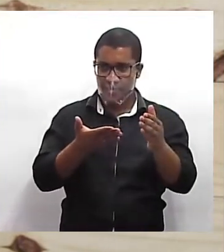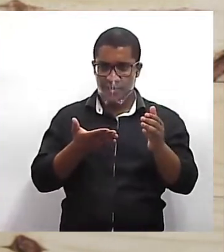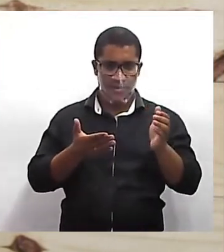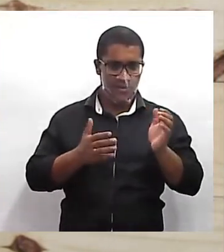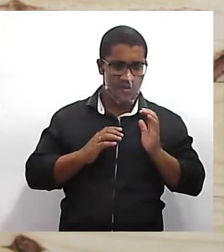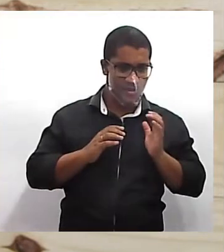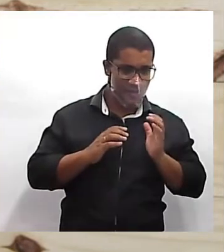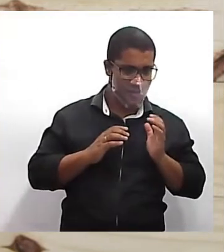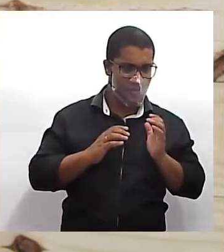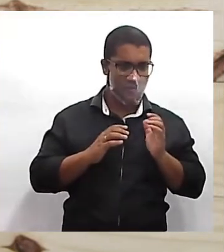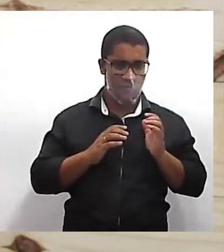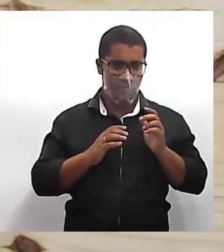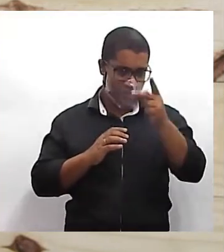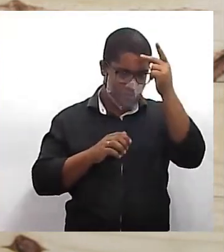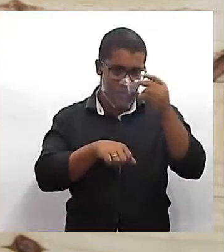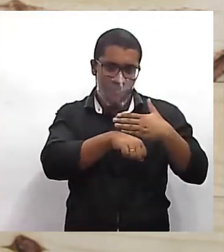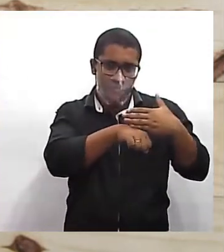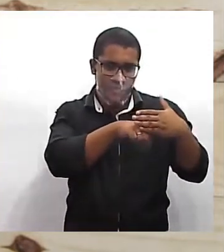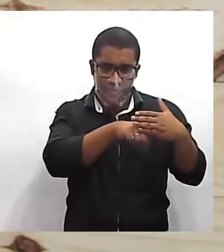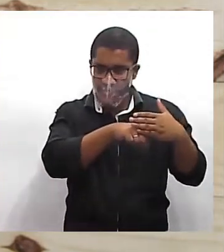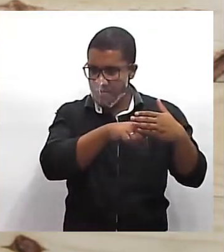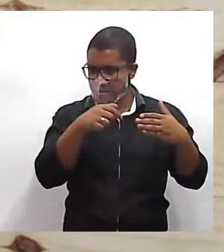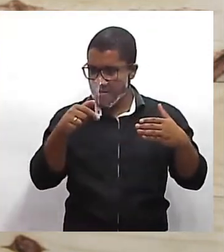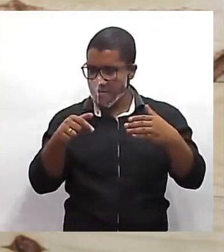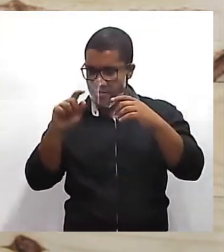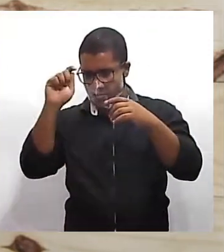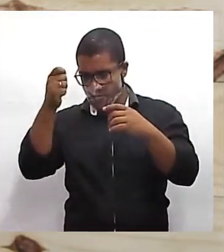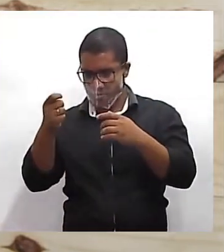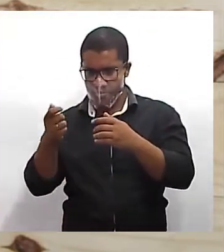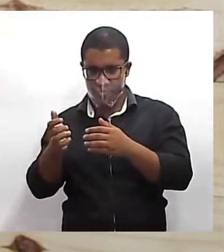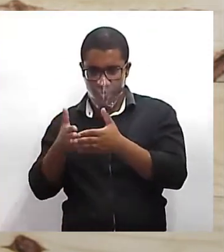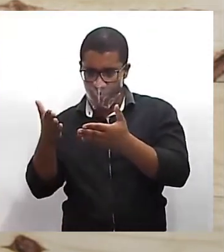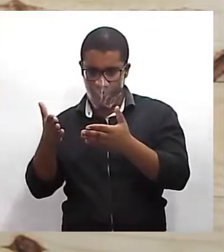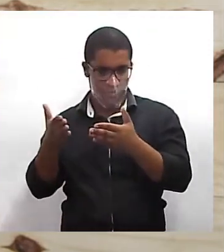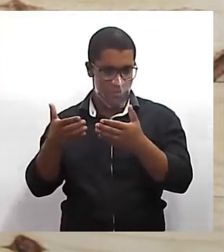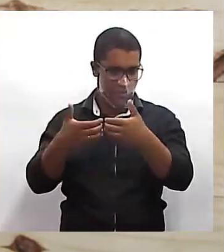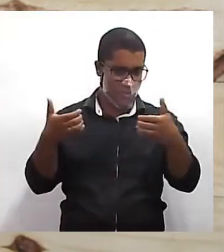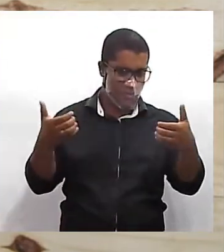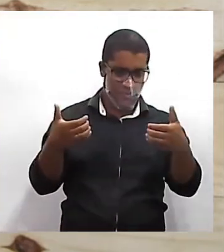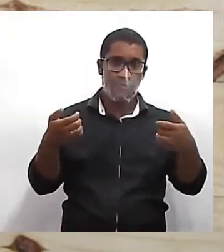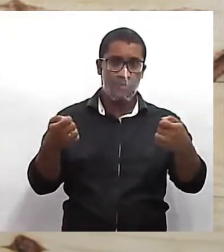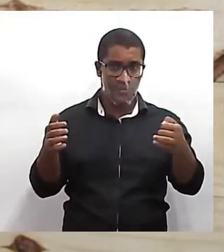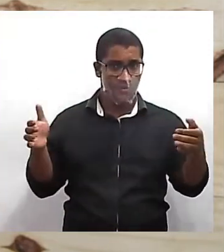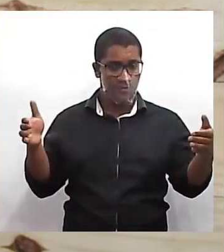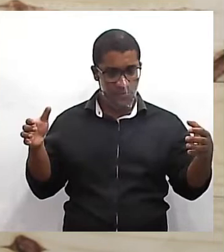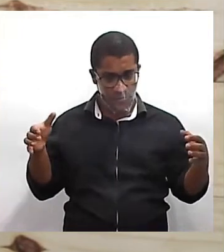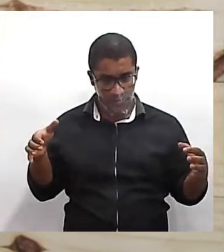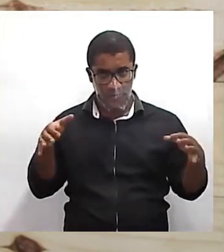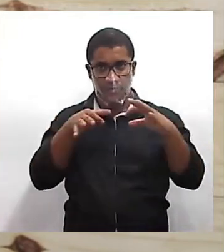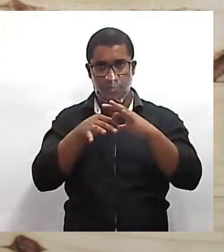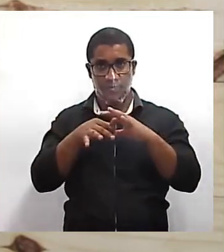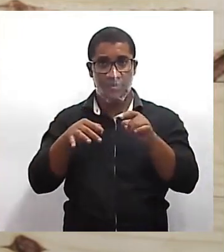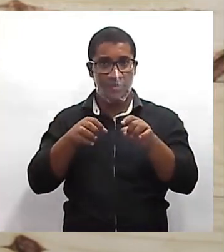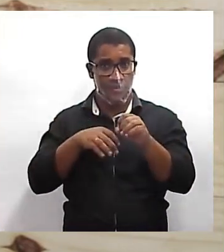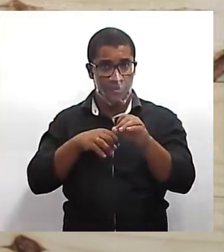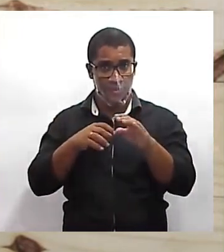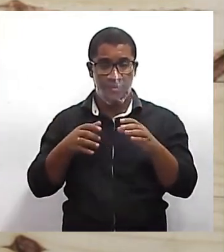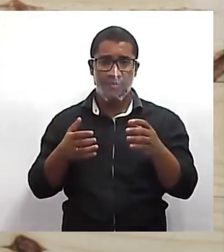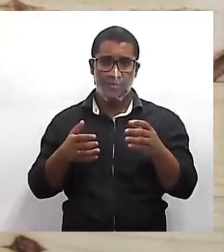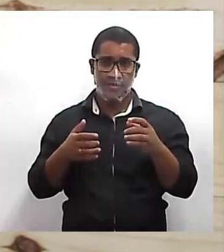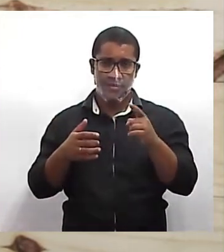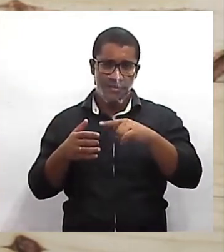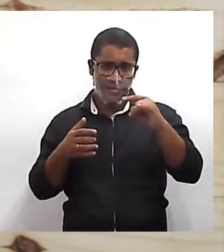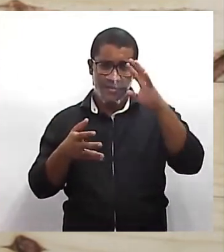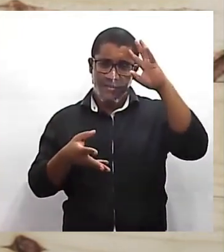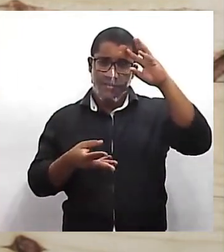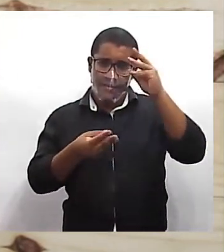brancos em seus países. Então é muito importante ter isso em mente, que a educação crítica, não estou falando simplesmente